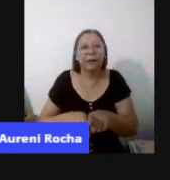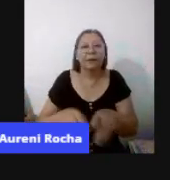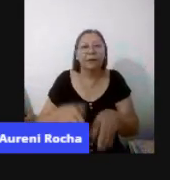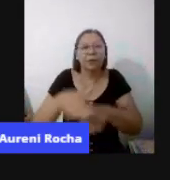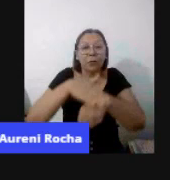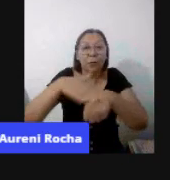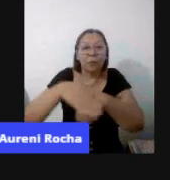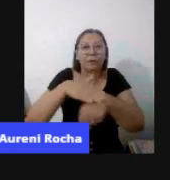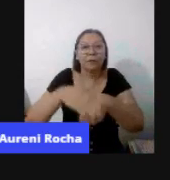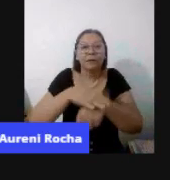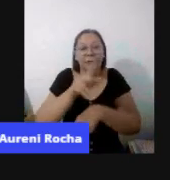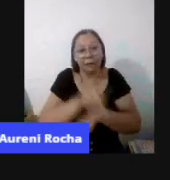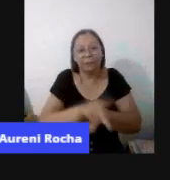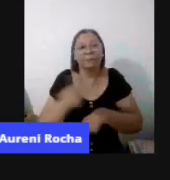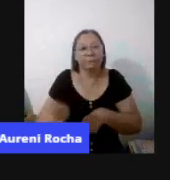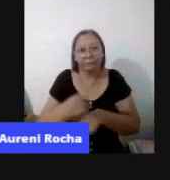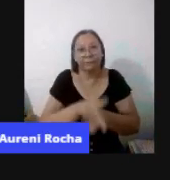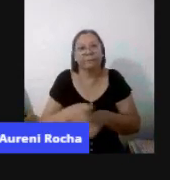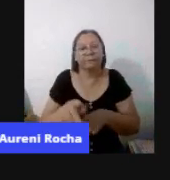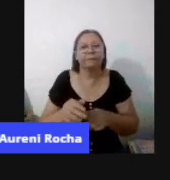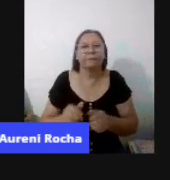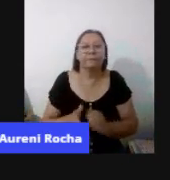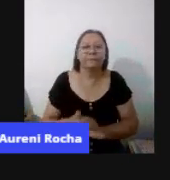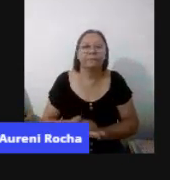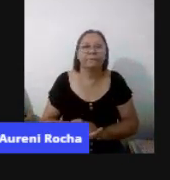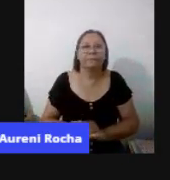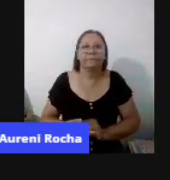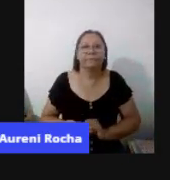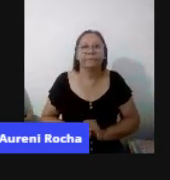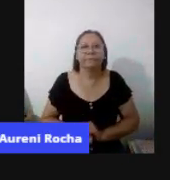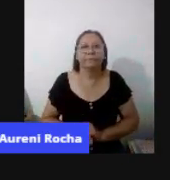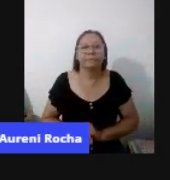criança. Ok? Por favor, professor.